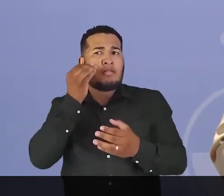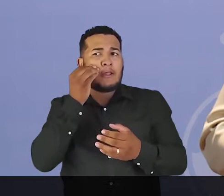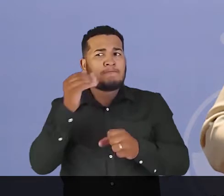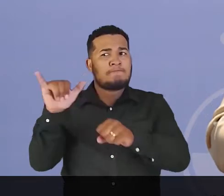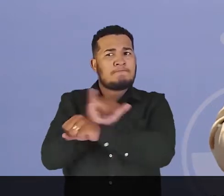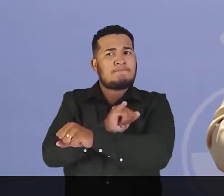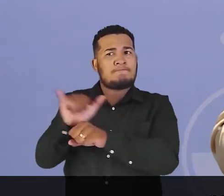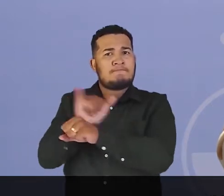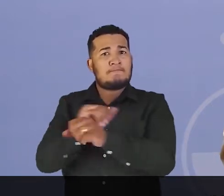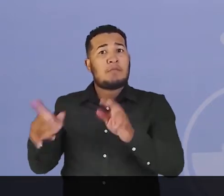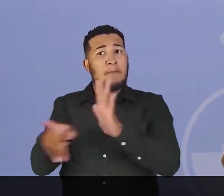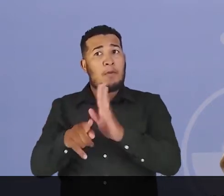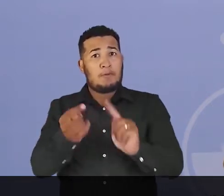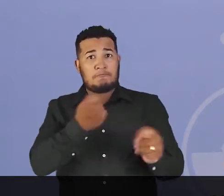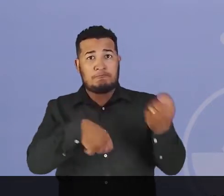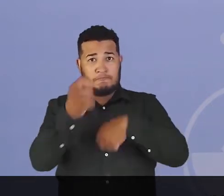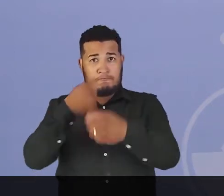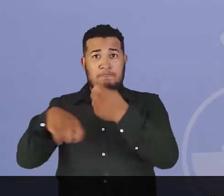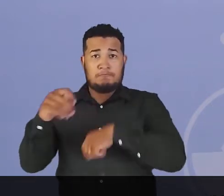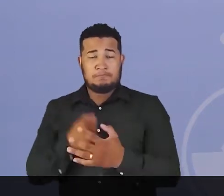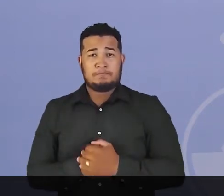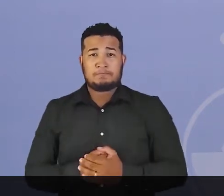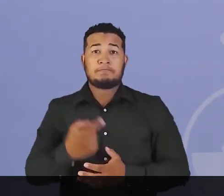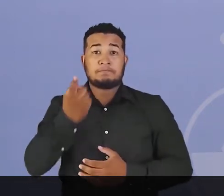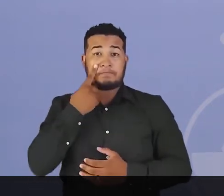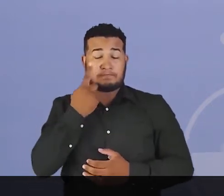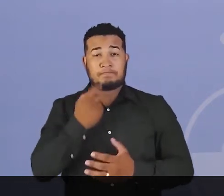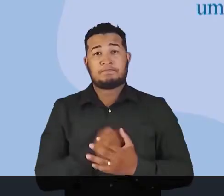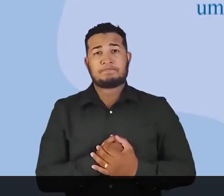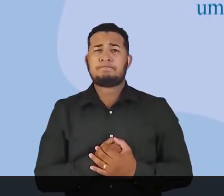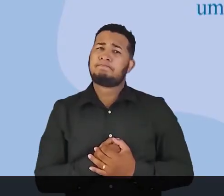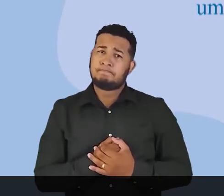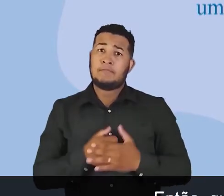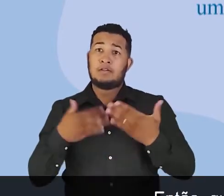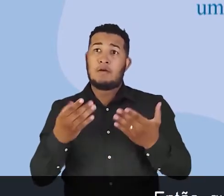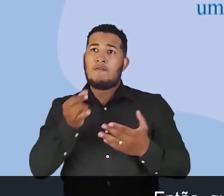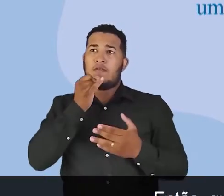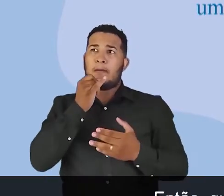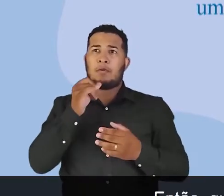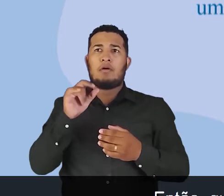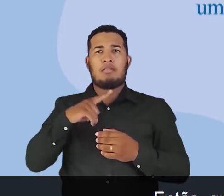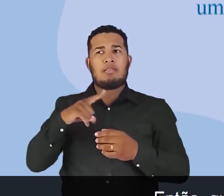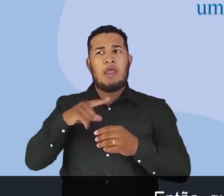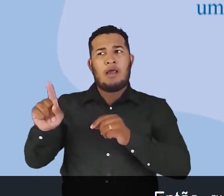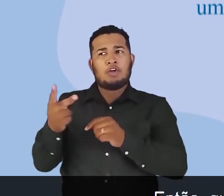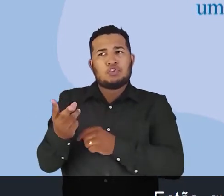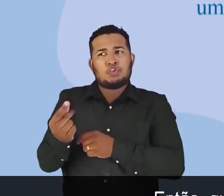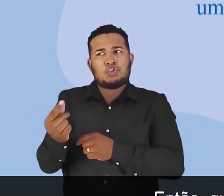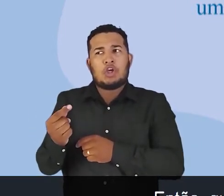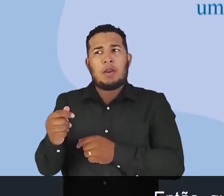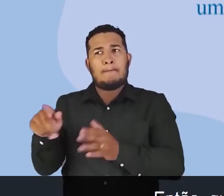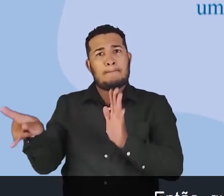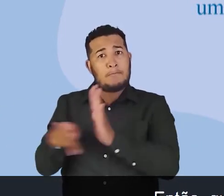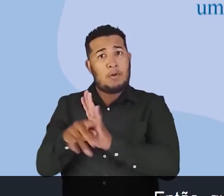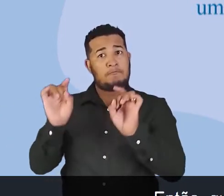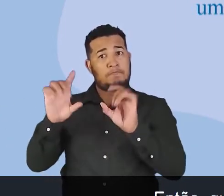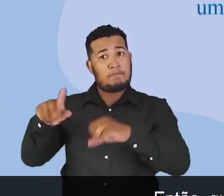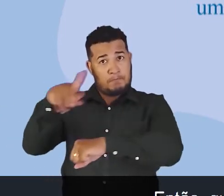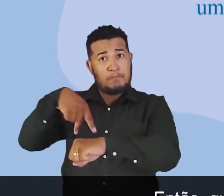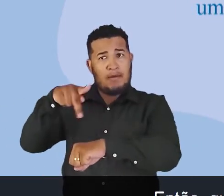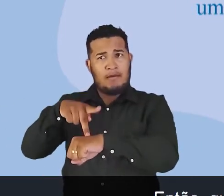ela atendesse às necessidades do mercado. Volta comigo no slide. Então, quando ele flutua a moeda, ele